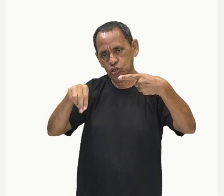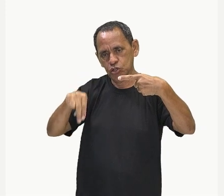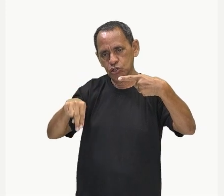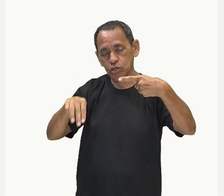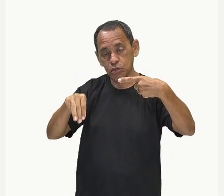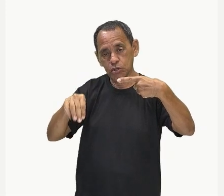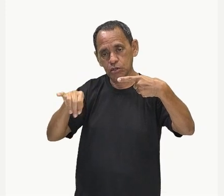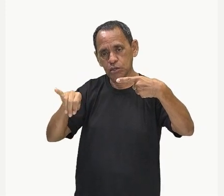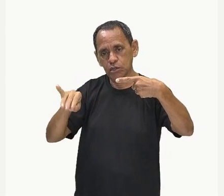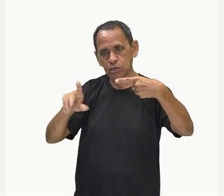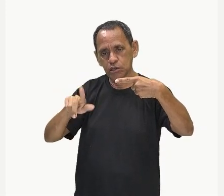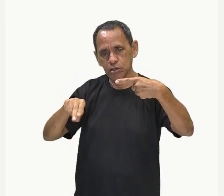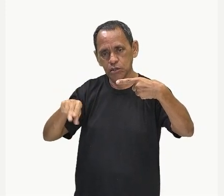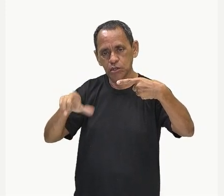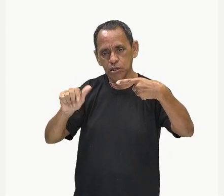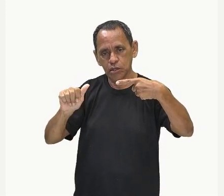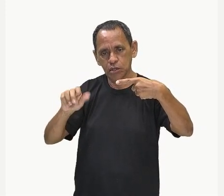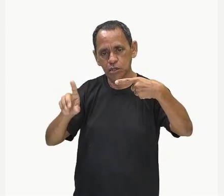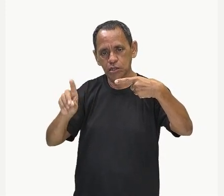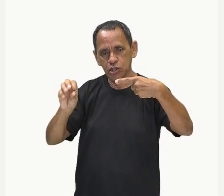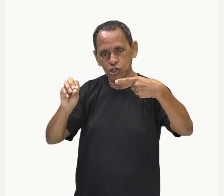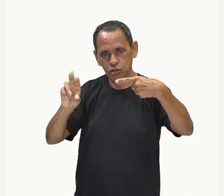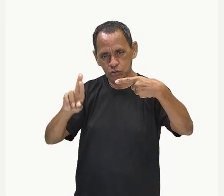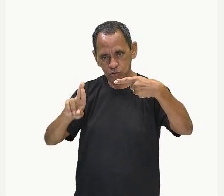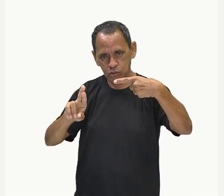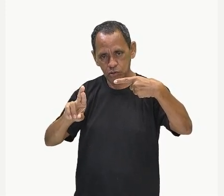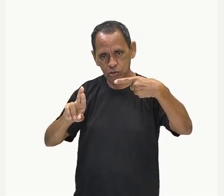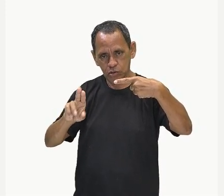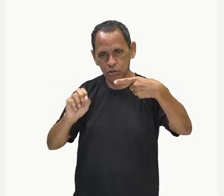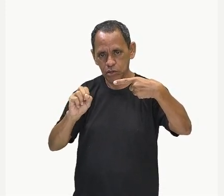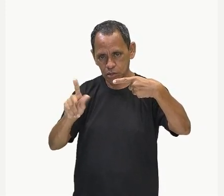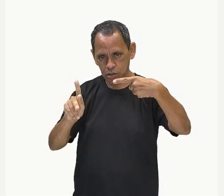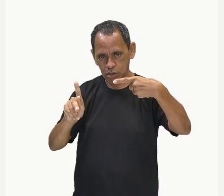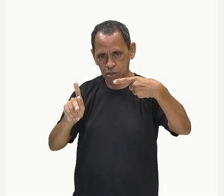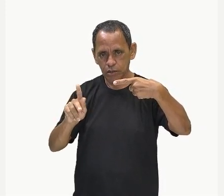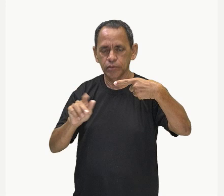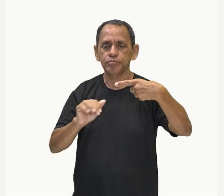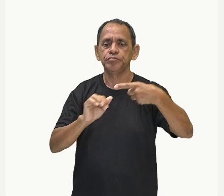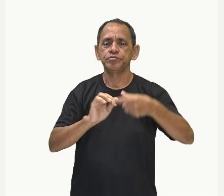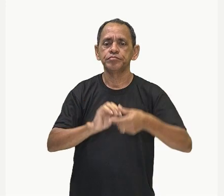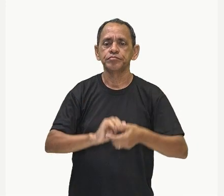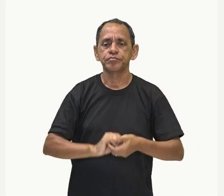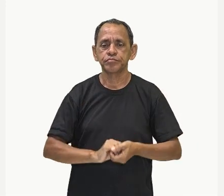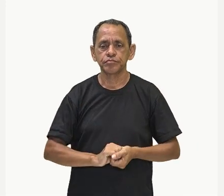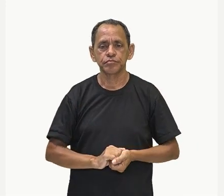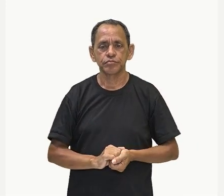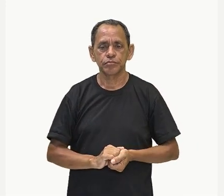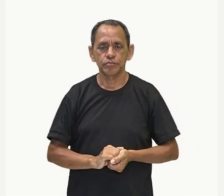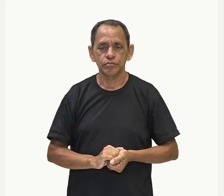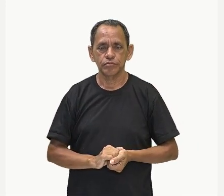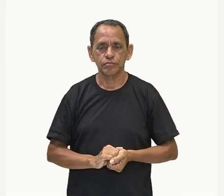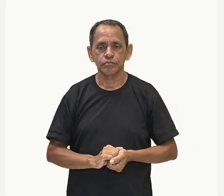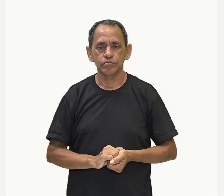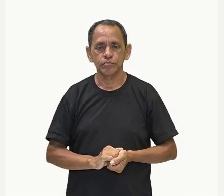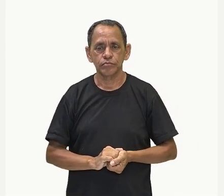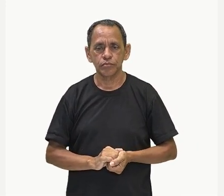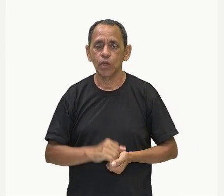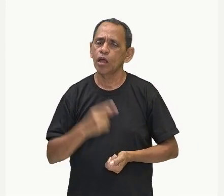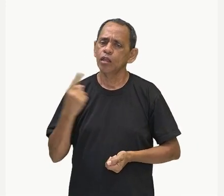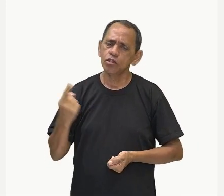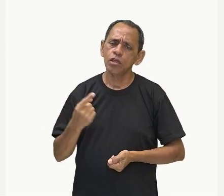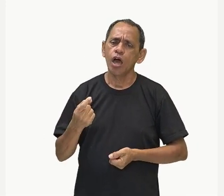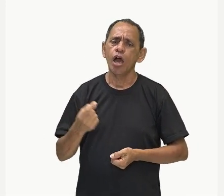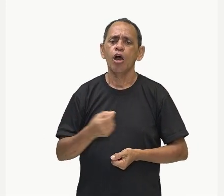Denominadores. Ok? Quem são os nossos denominadores? São exatamente os números que